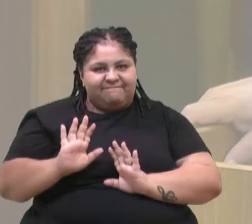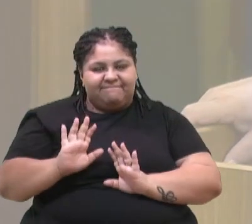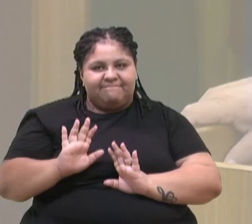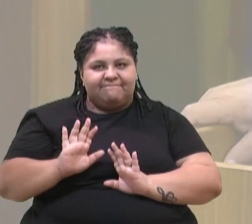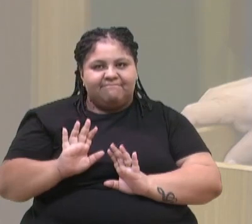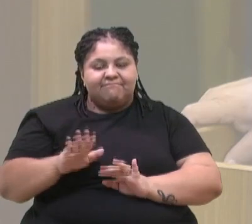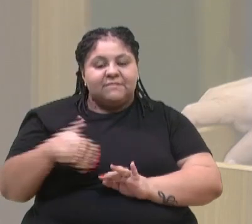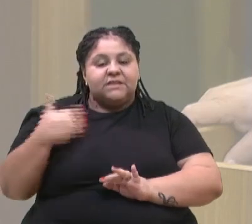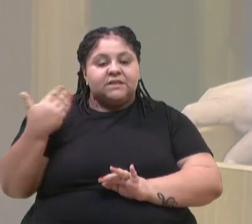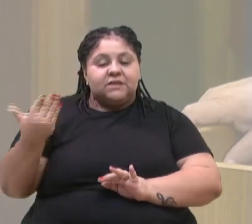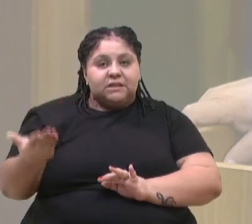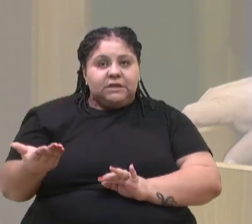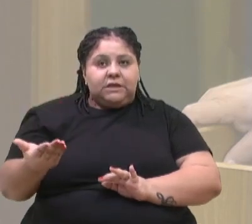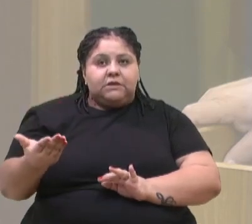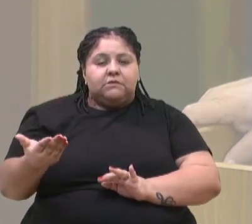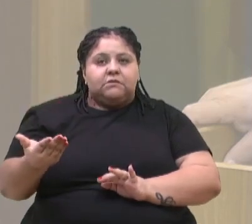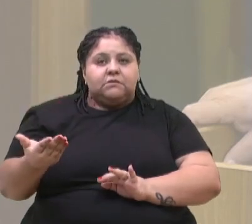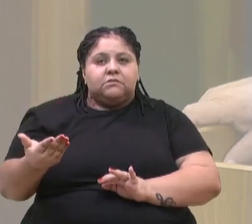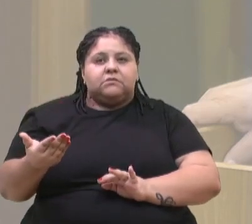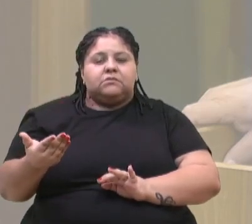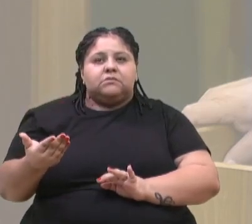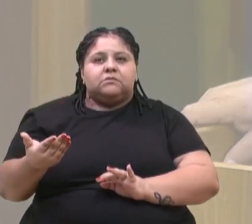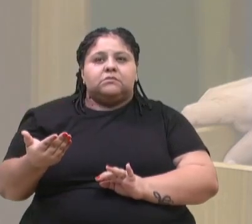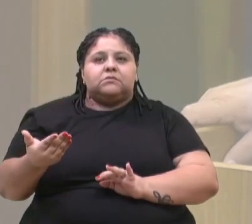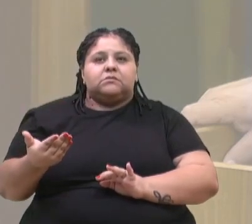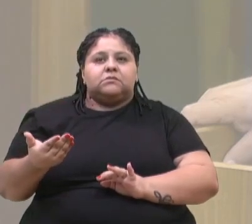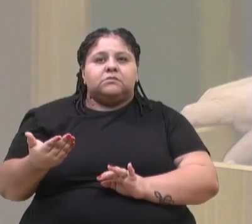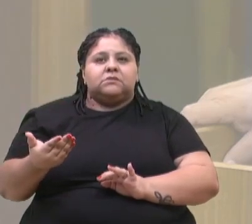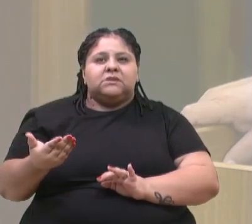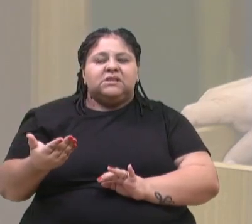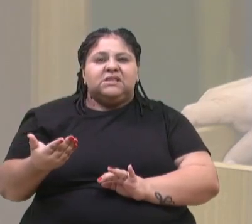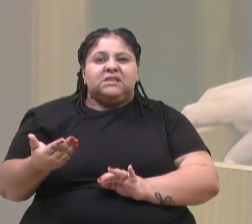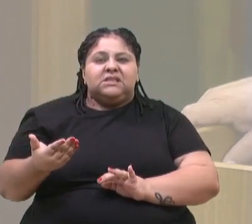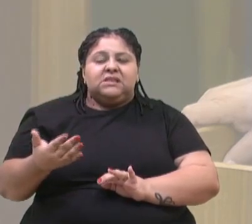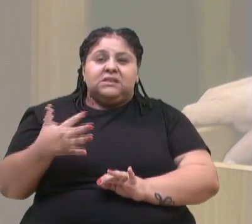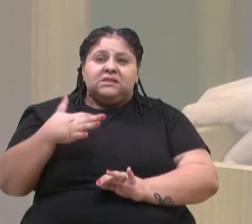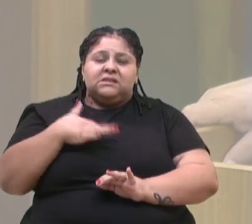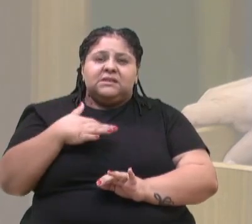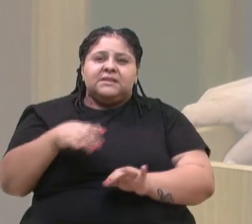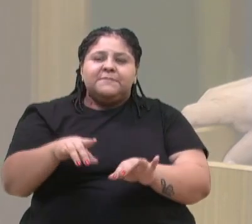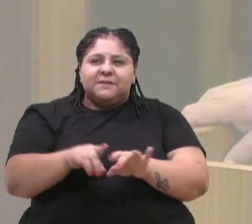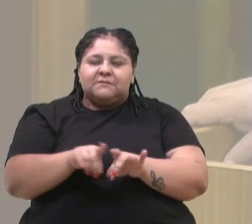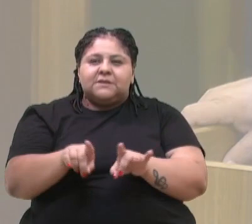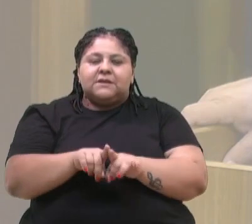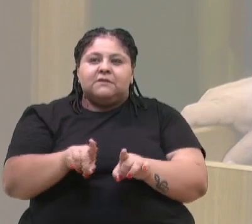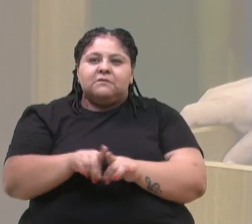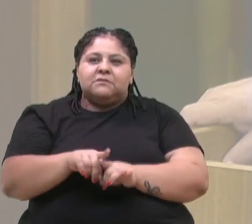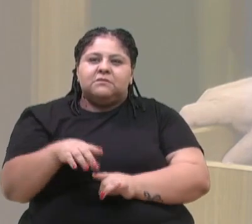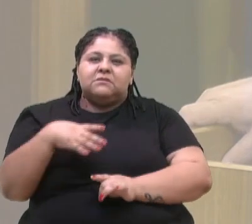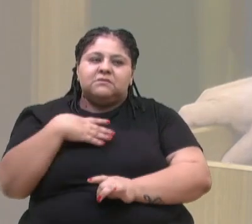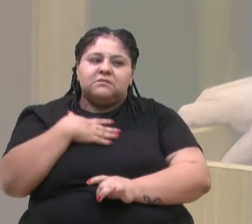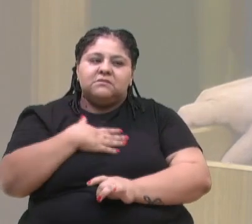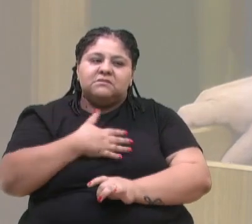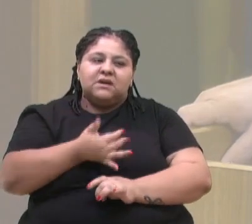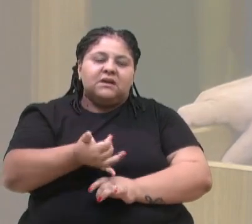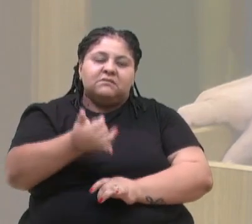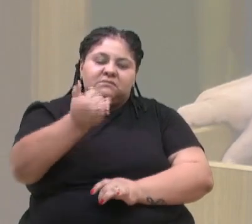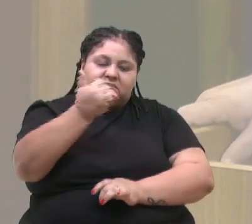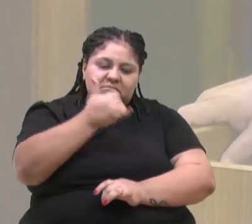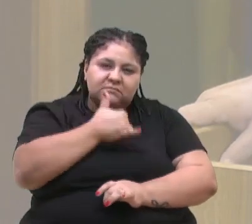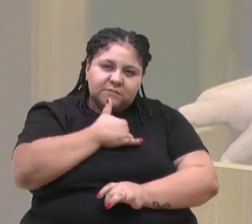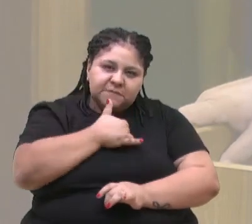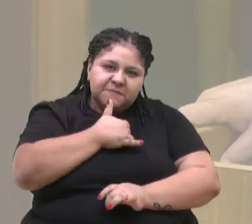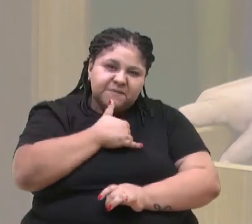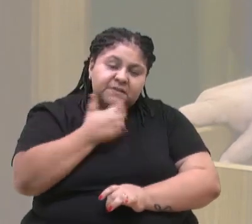fez, então vejo com certa decepção até, né? Porque o prefeito esteve